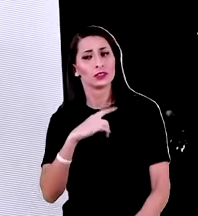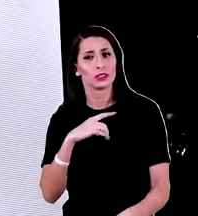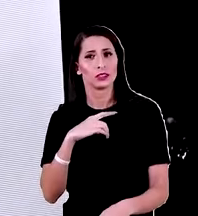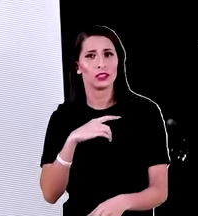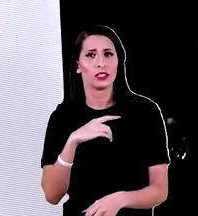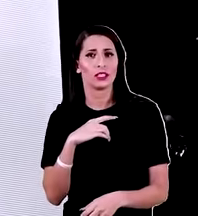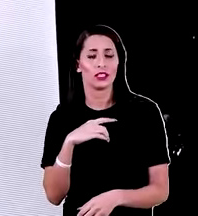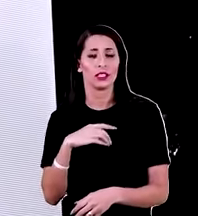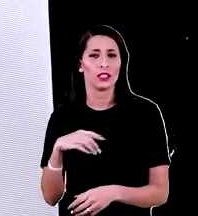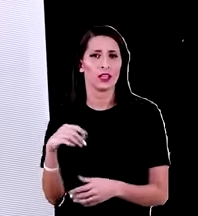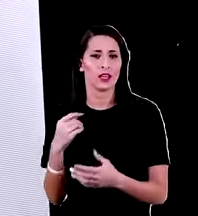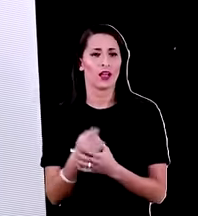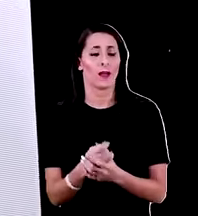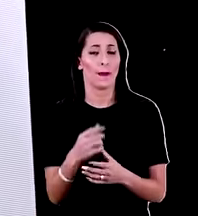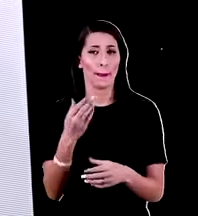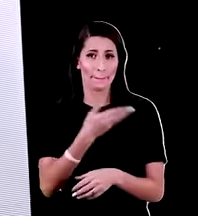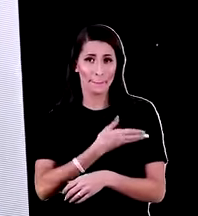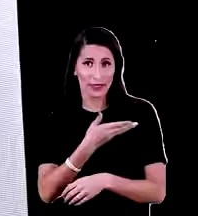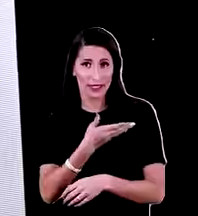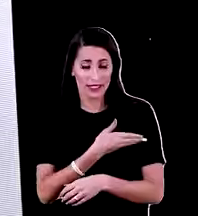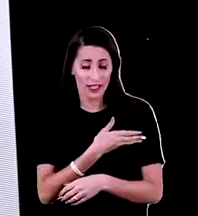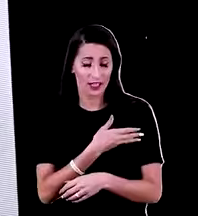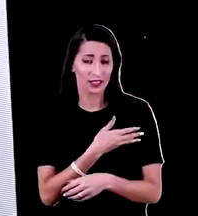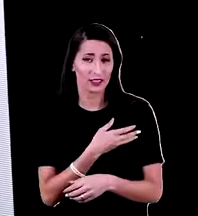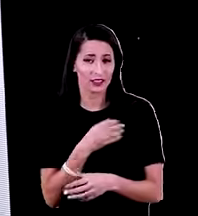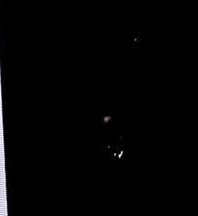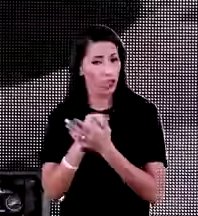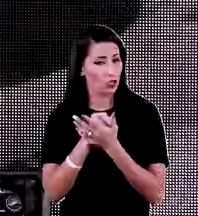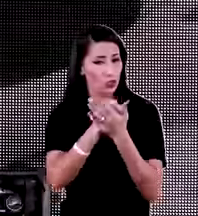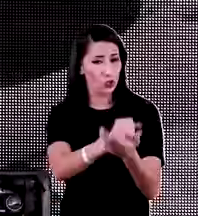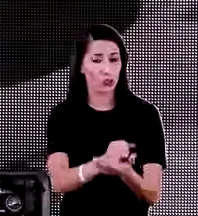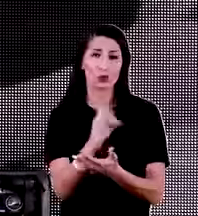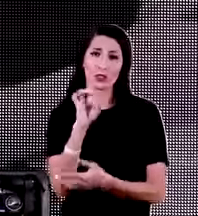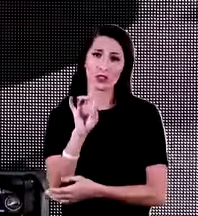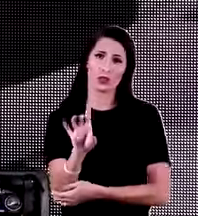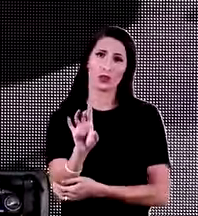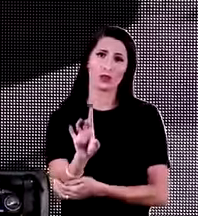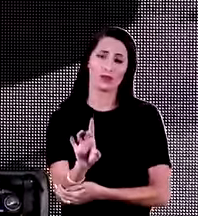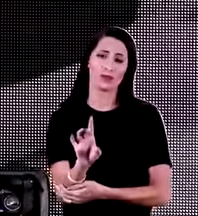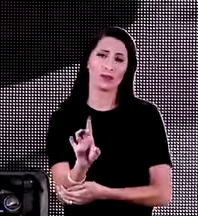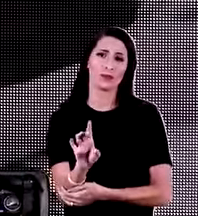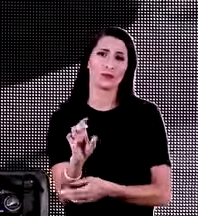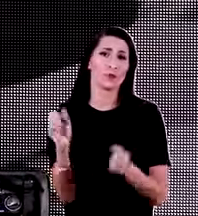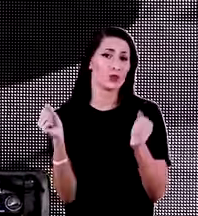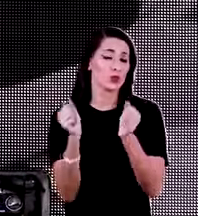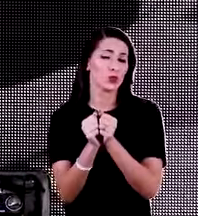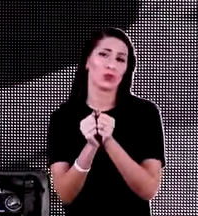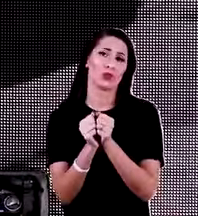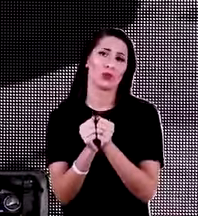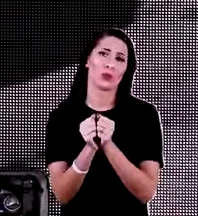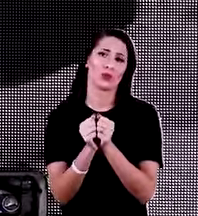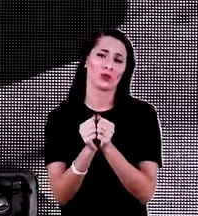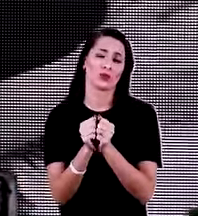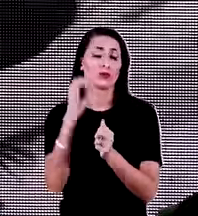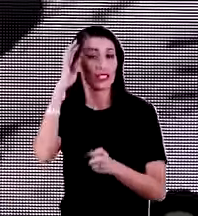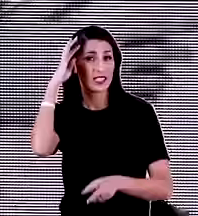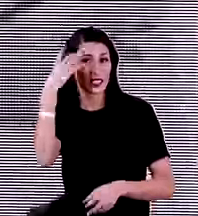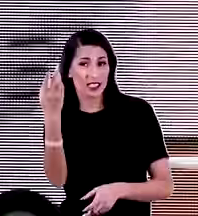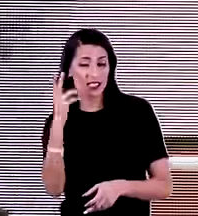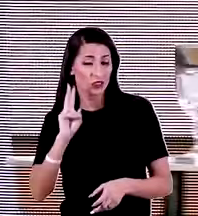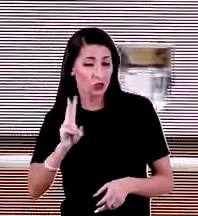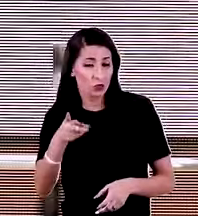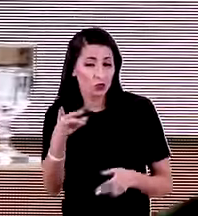encaixa. Amizade, não. Às vezes vai se trumbicar assim, ó. Mas a gente decide ficar junto. A gente decide ir até o